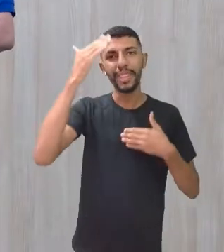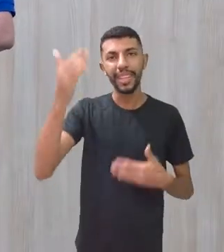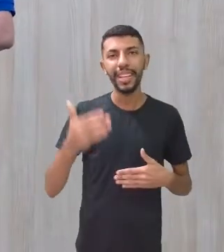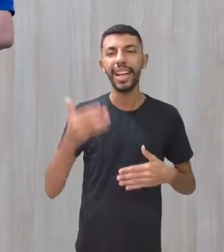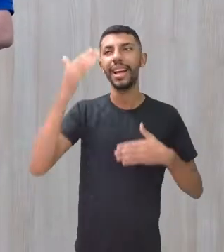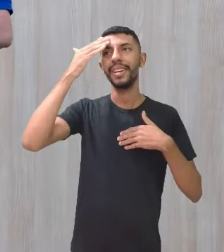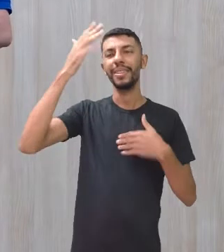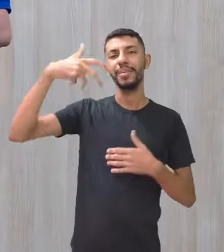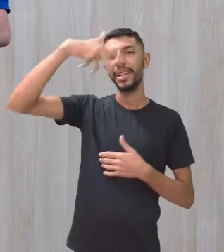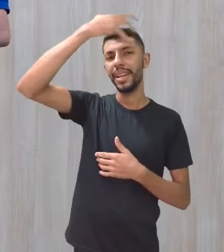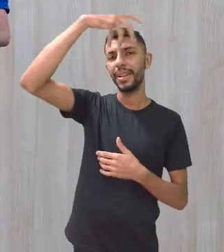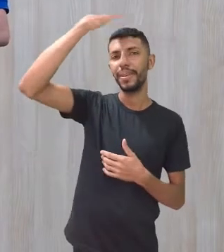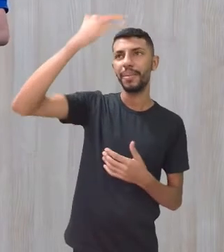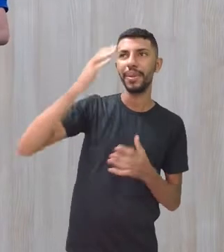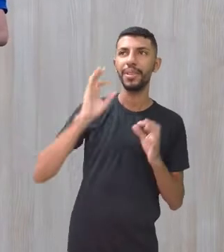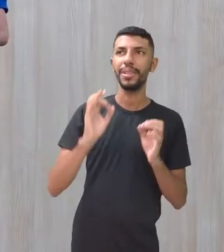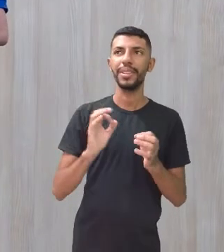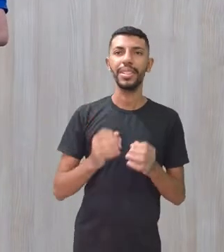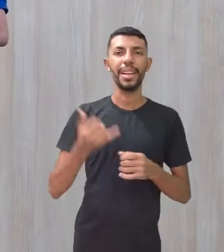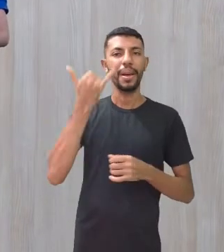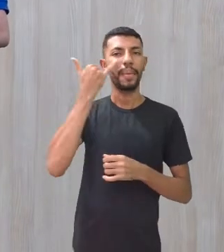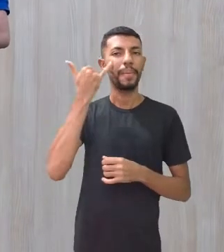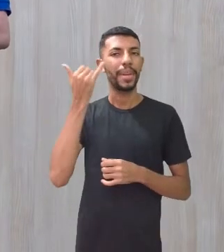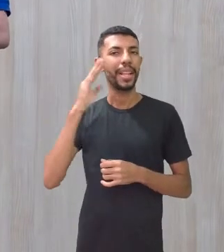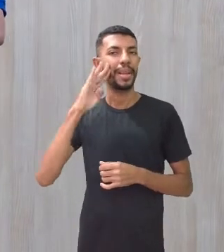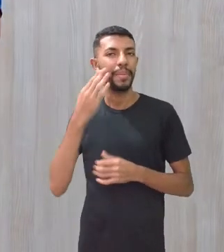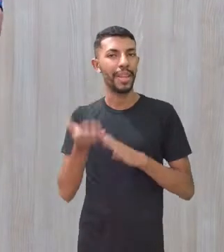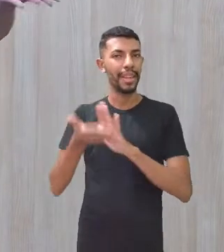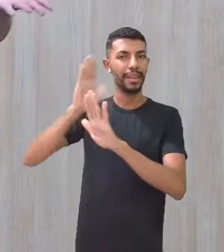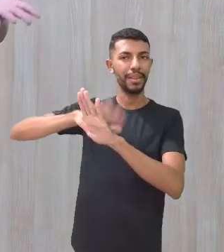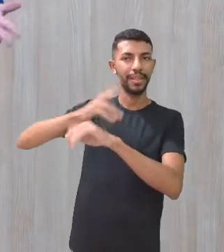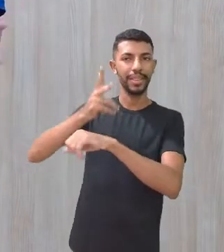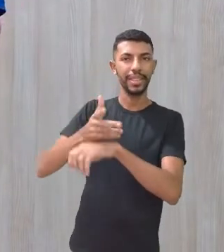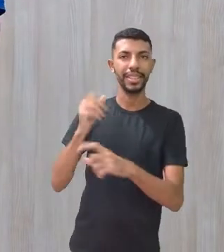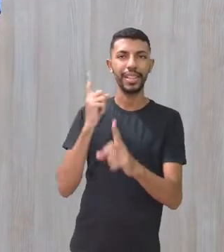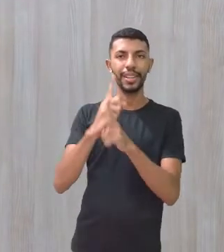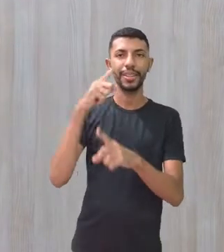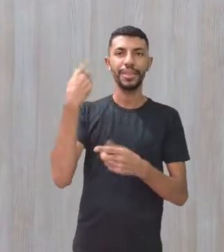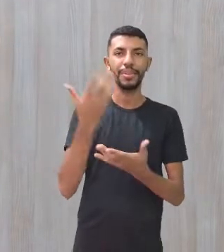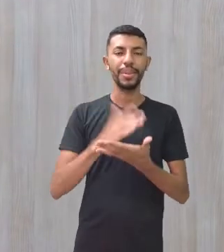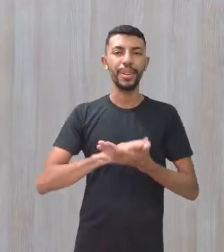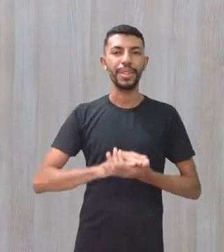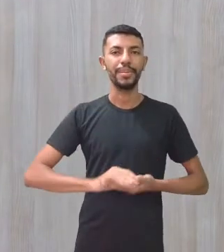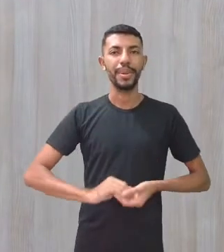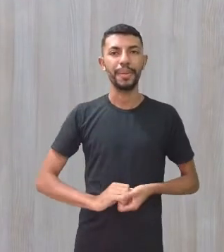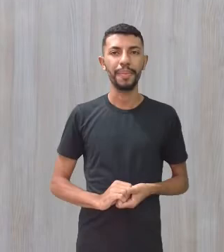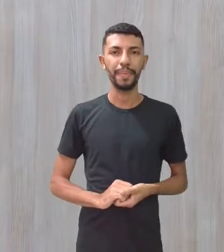gente. Obrigada, Bruno, os meninos, Billy, Bia. E até a próxima.